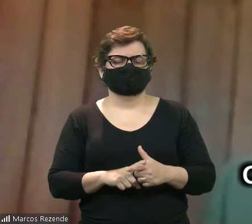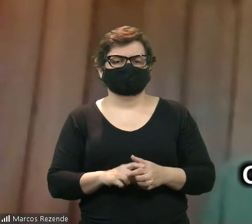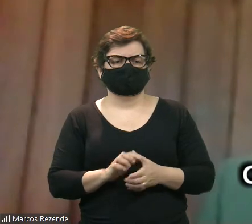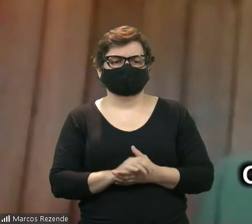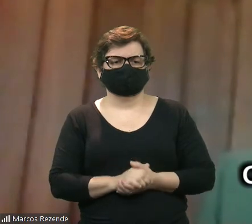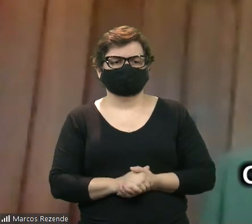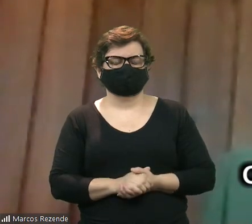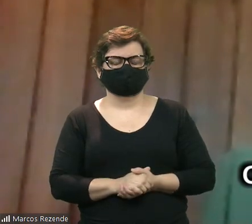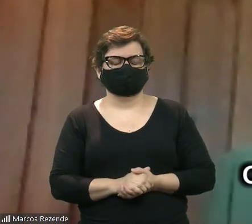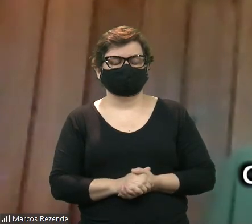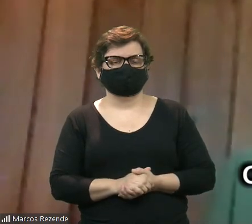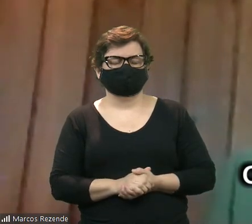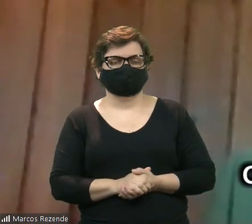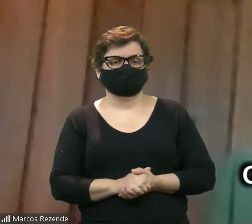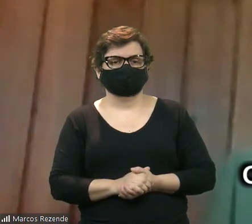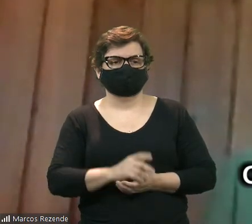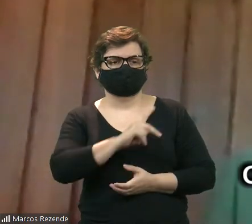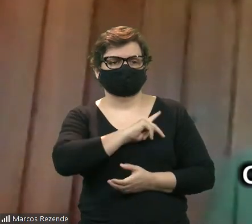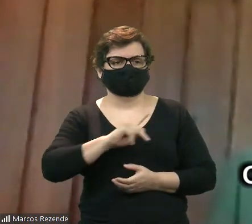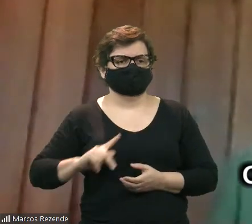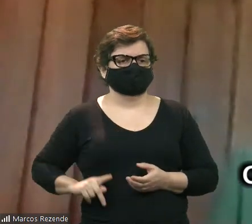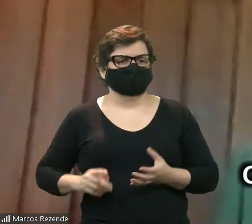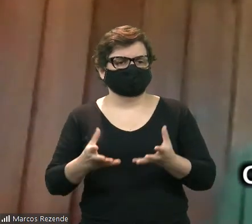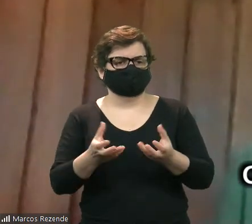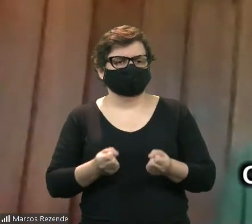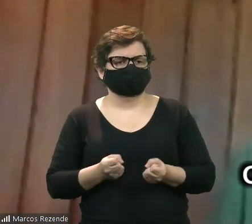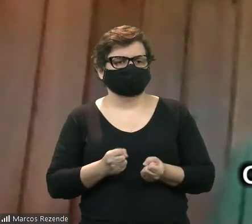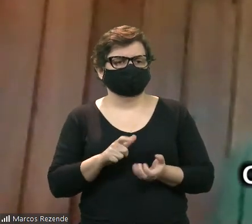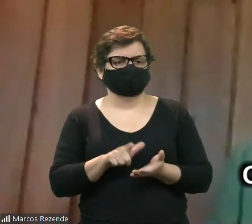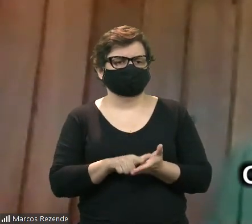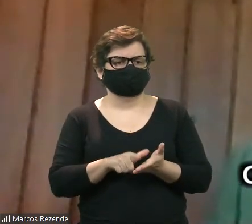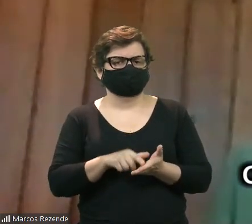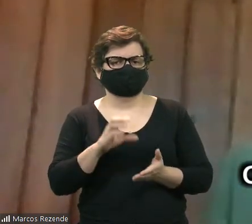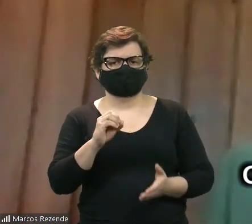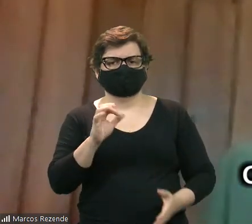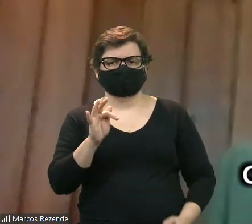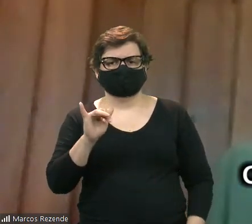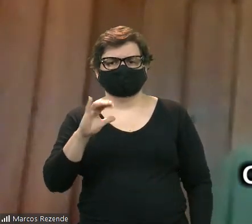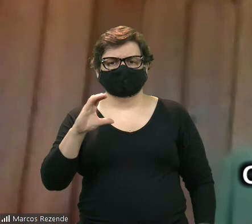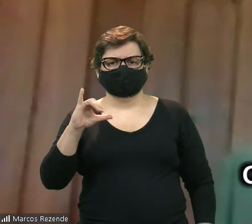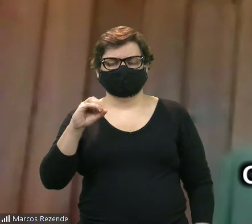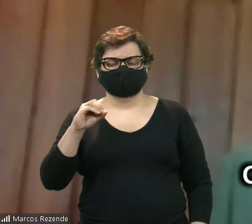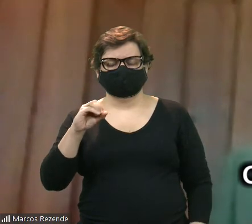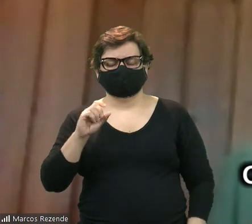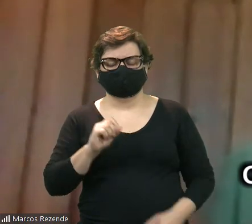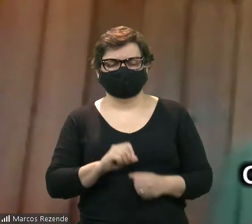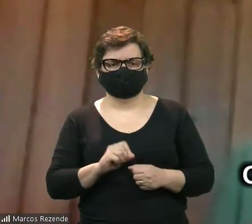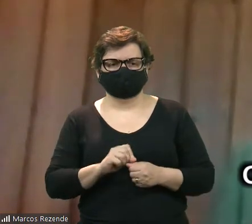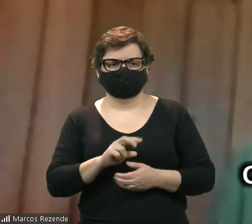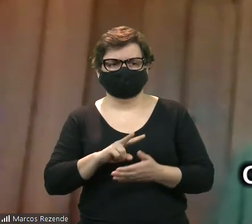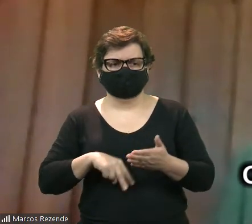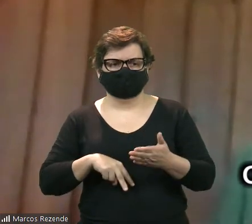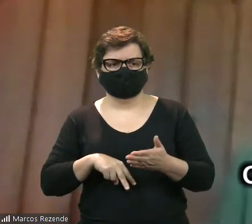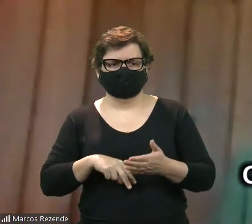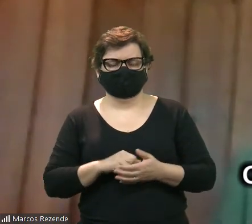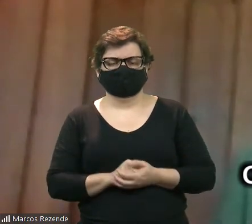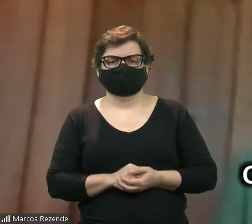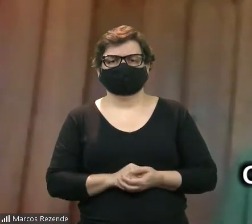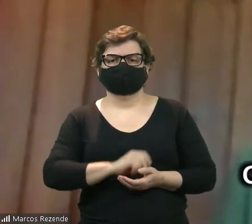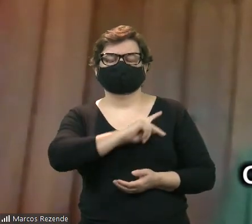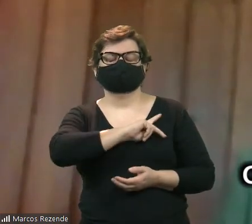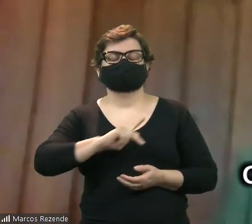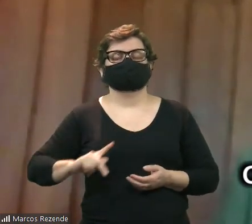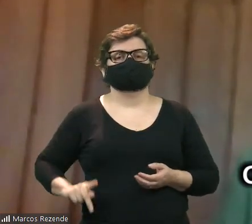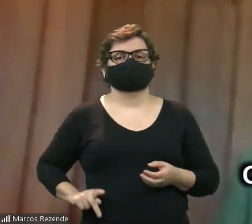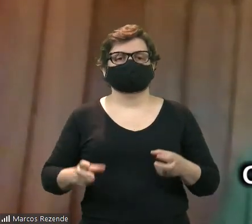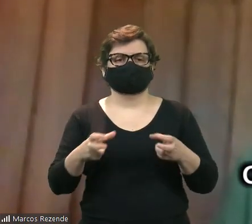vivendo. A presidência recebeu um ofício que eu farei a leitura. Excelentíssimo senhor presidente